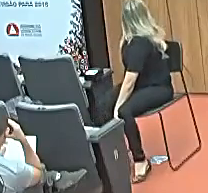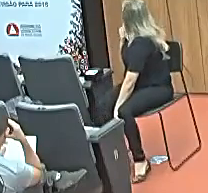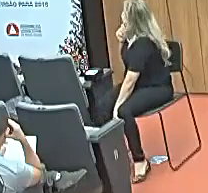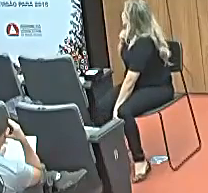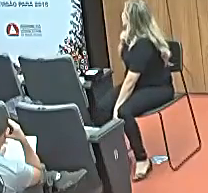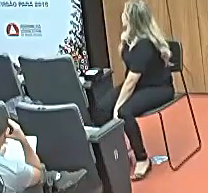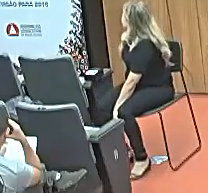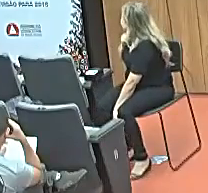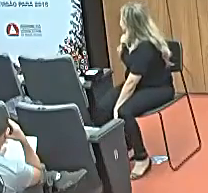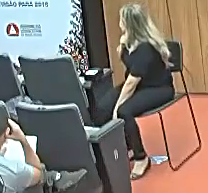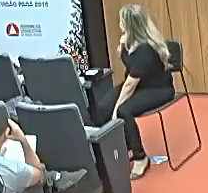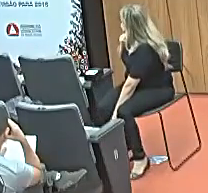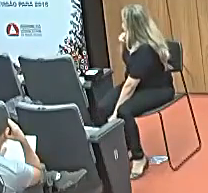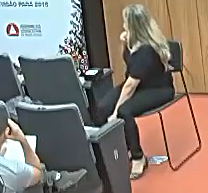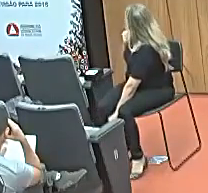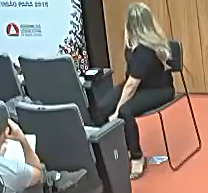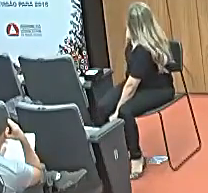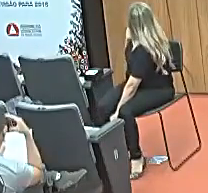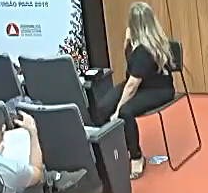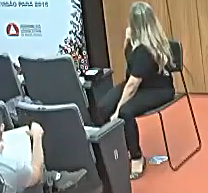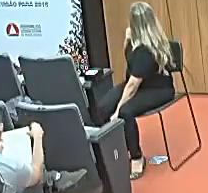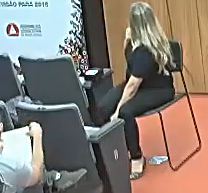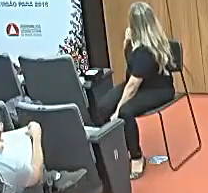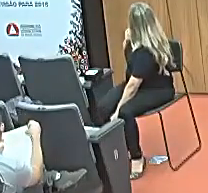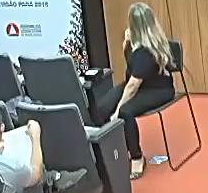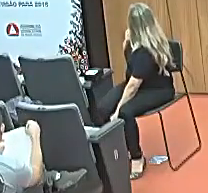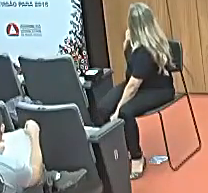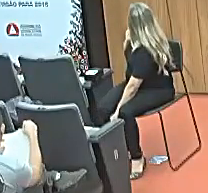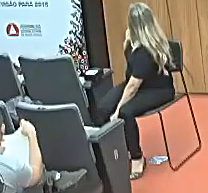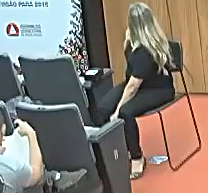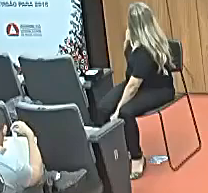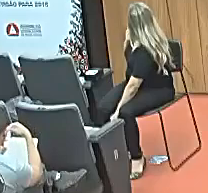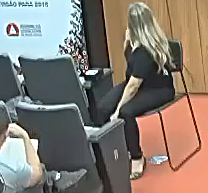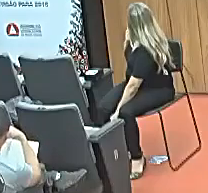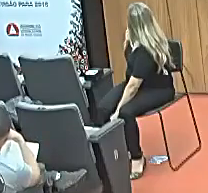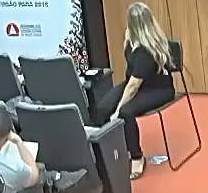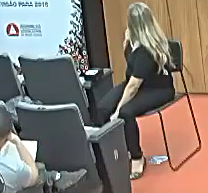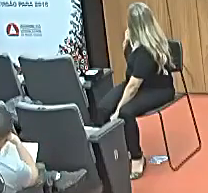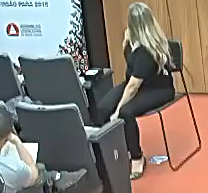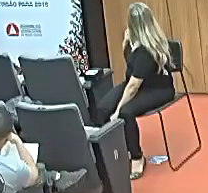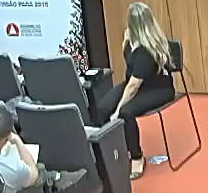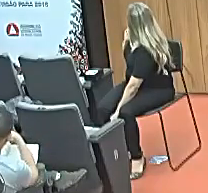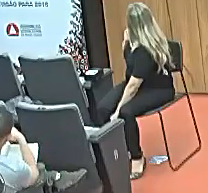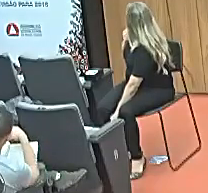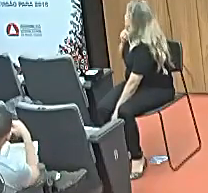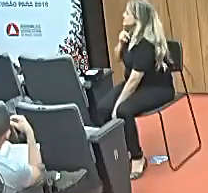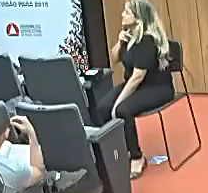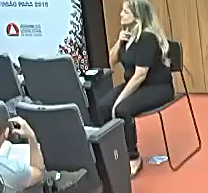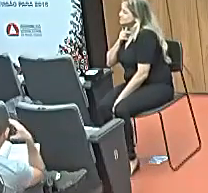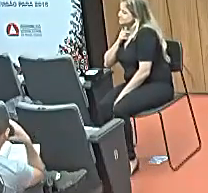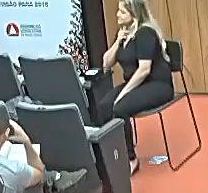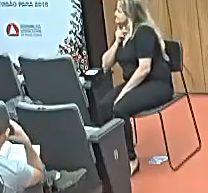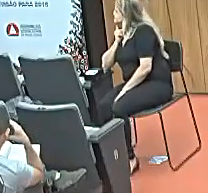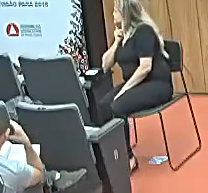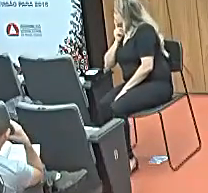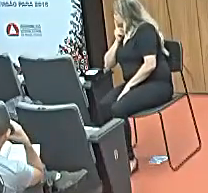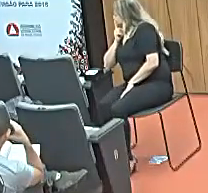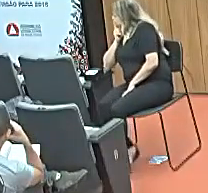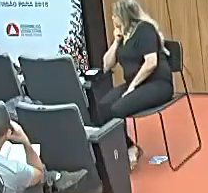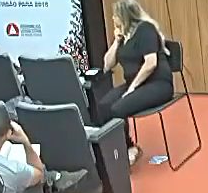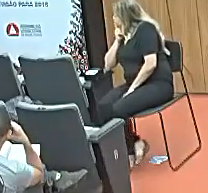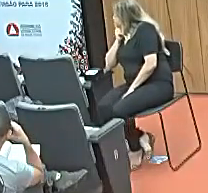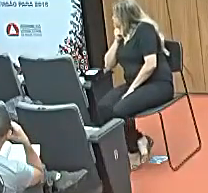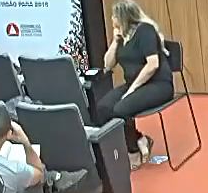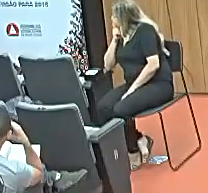apoio ao esporte rural e incentivo e democratização do acesso com resumo como